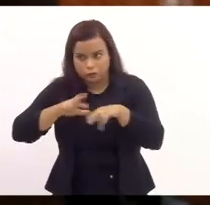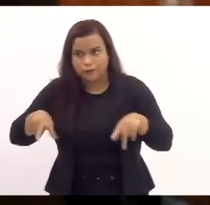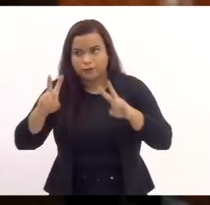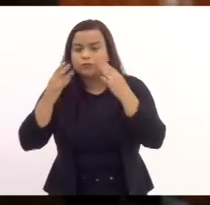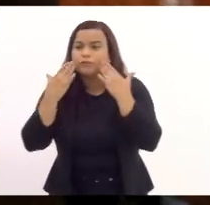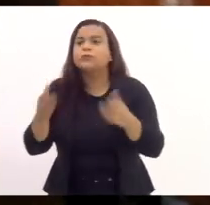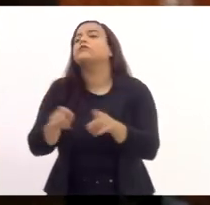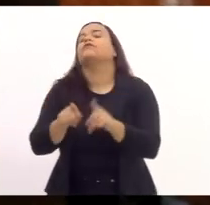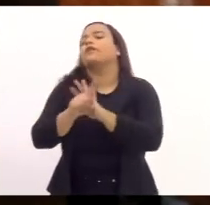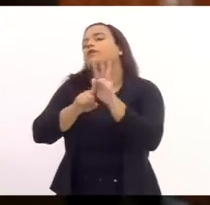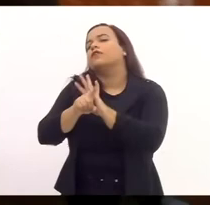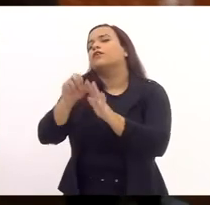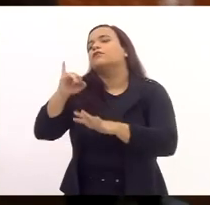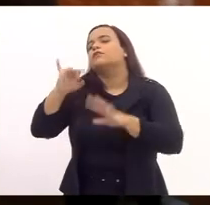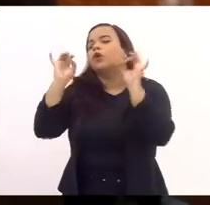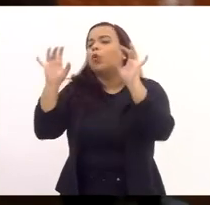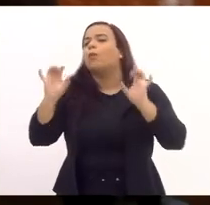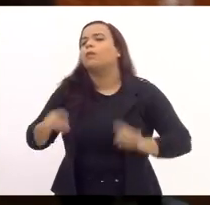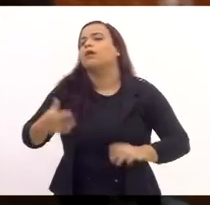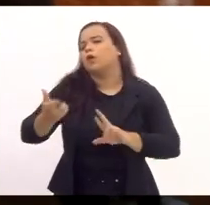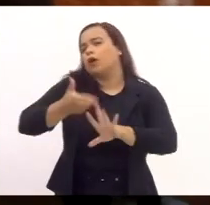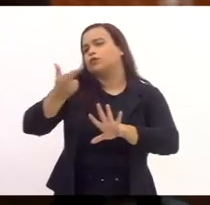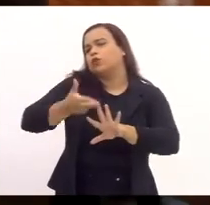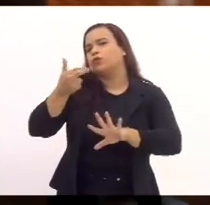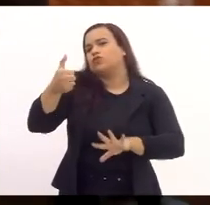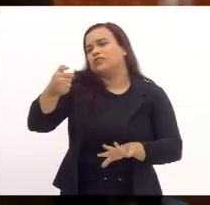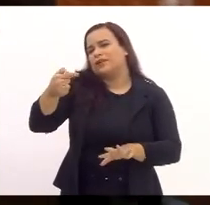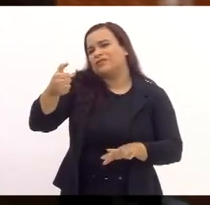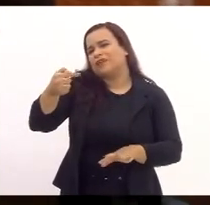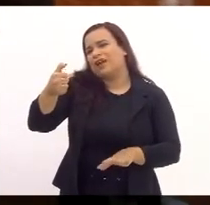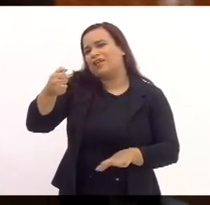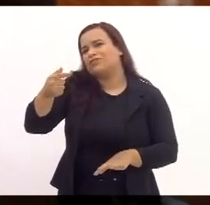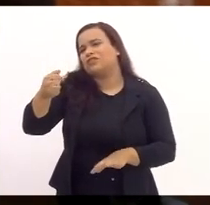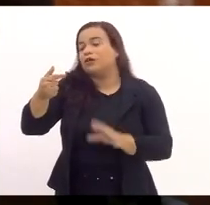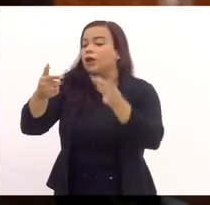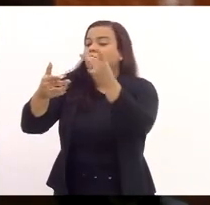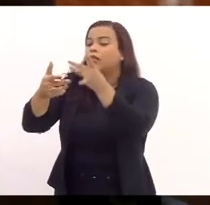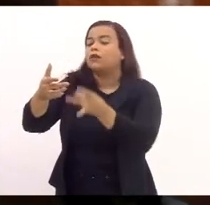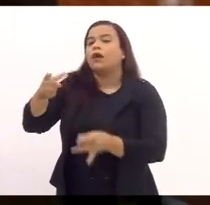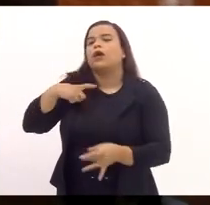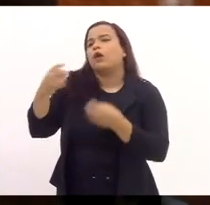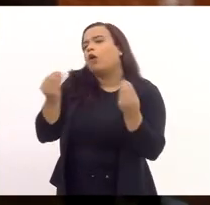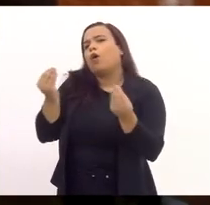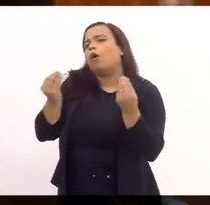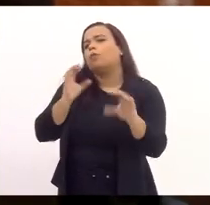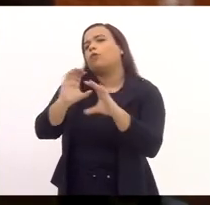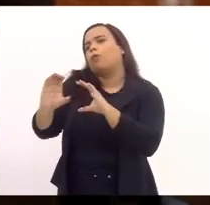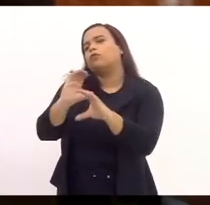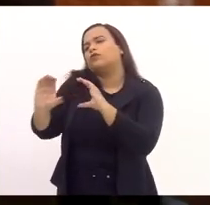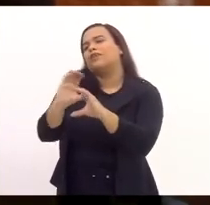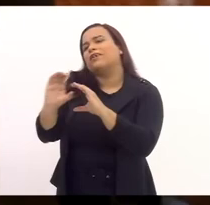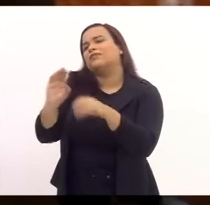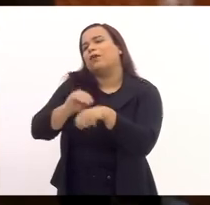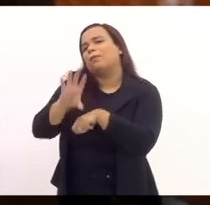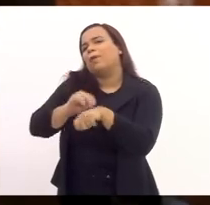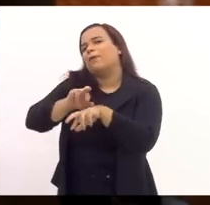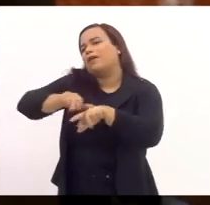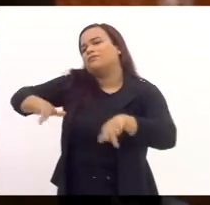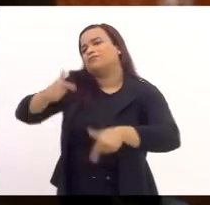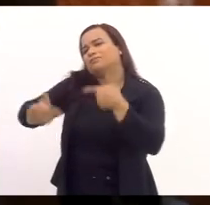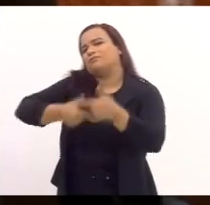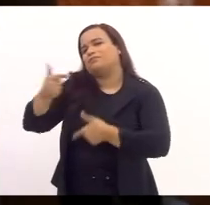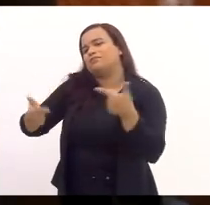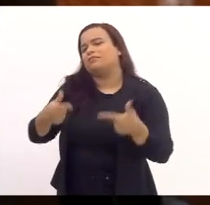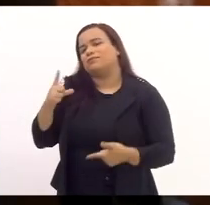Resolução 17, que é que determina a forma de comunicação dos fatos de operação. Então,